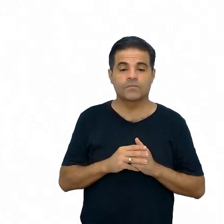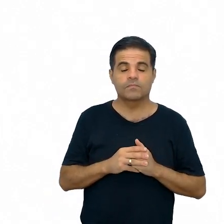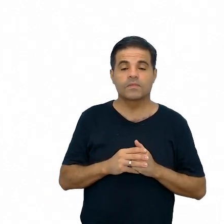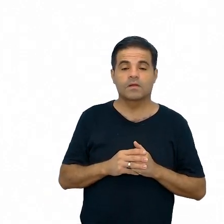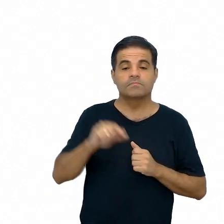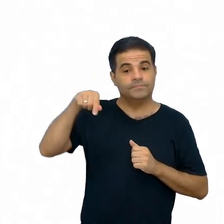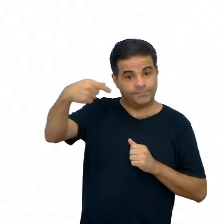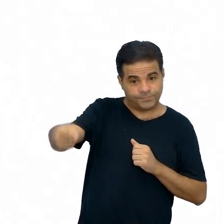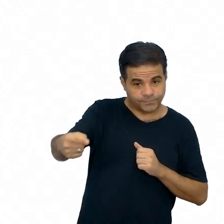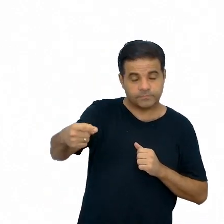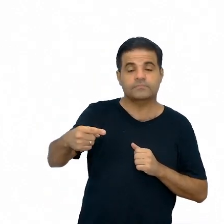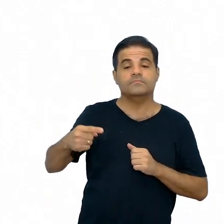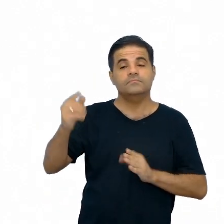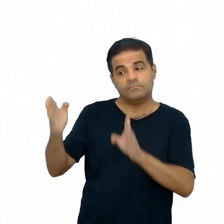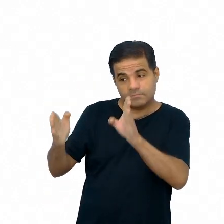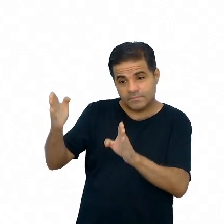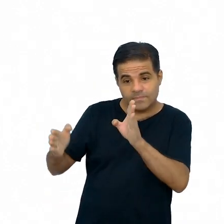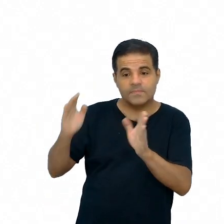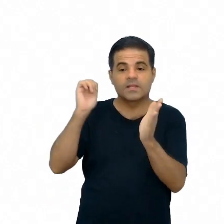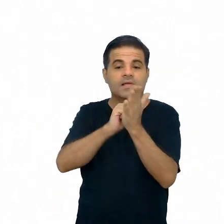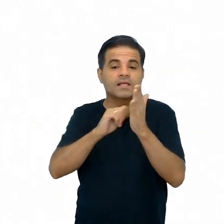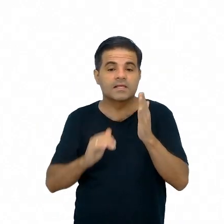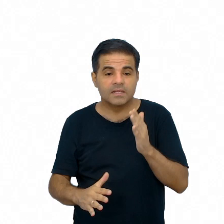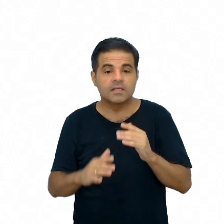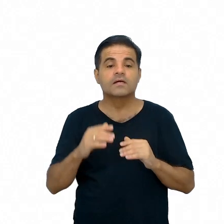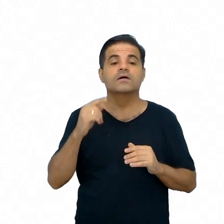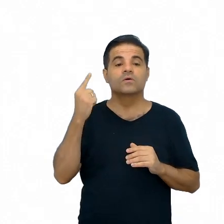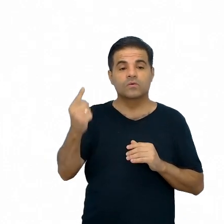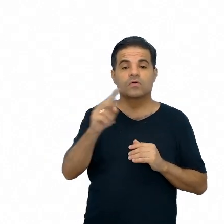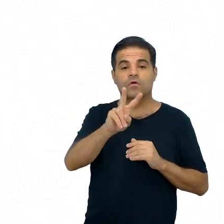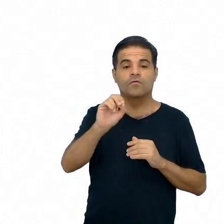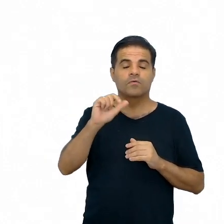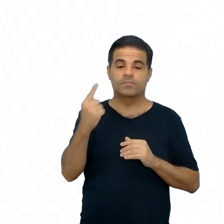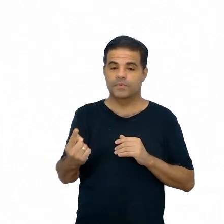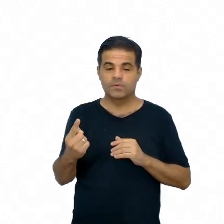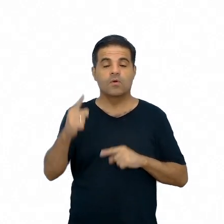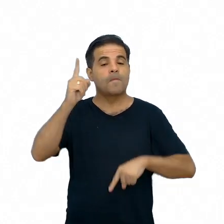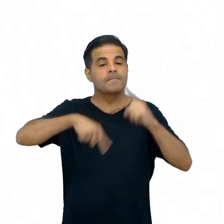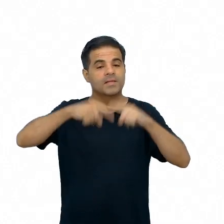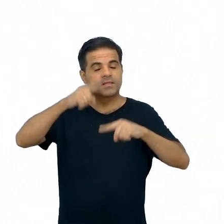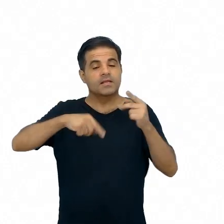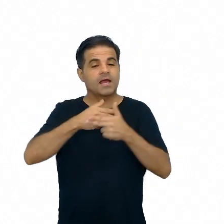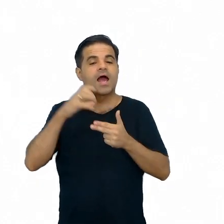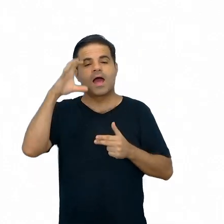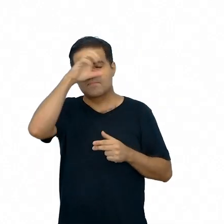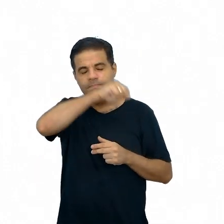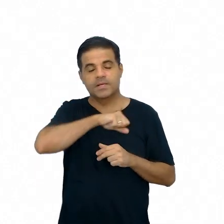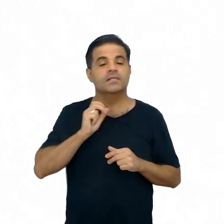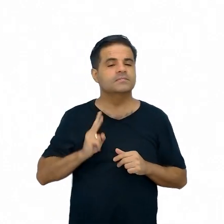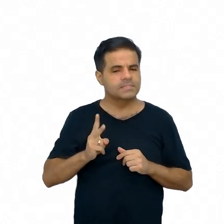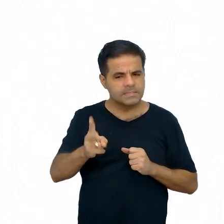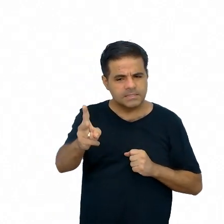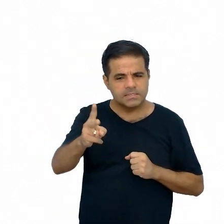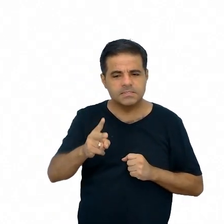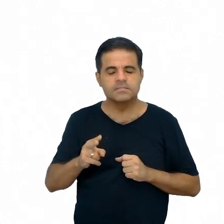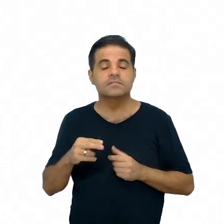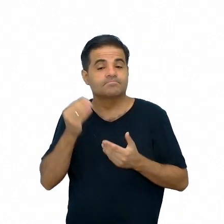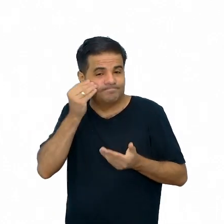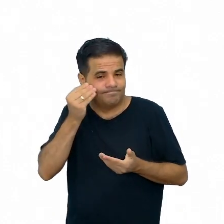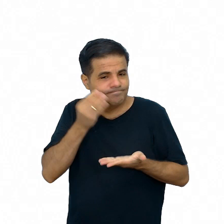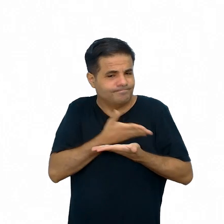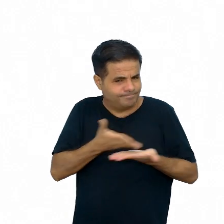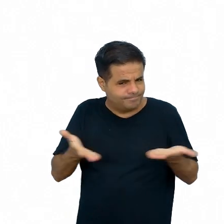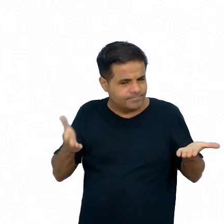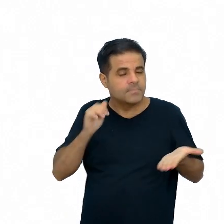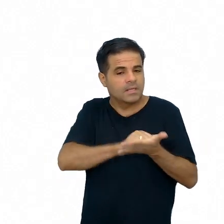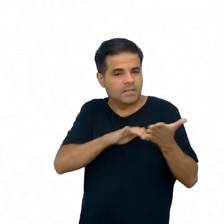Da sequência de atividades 2 do volume 1 do material do Aprender Sempre, evidenciando